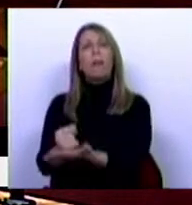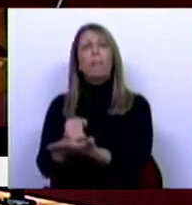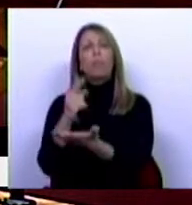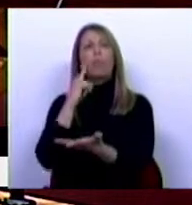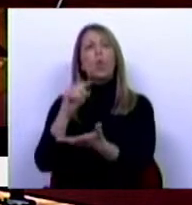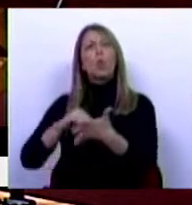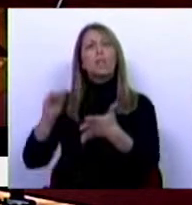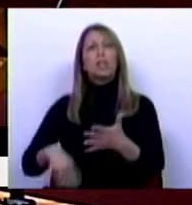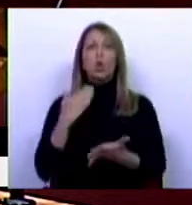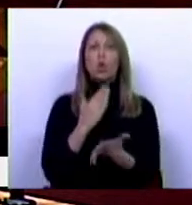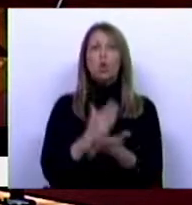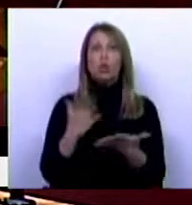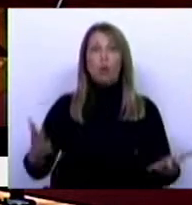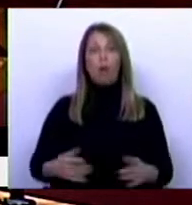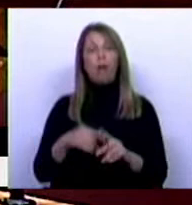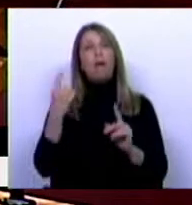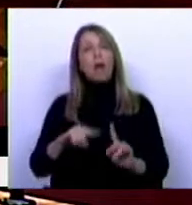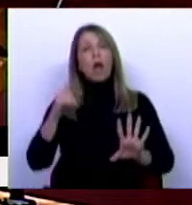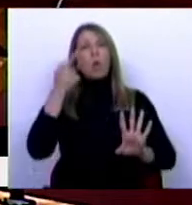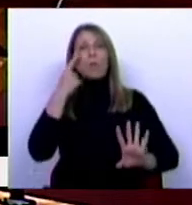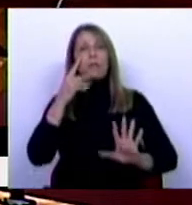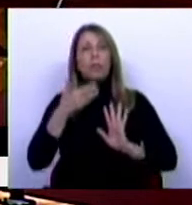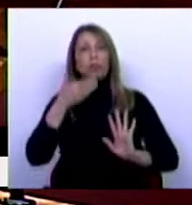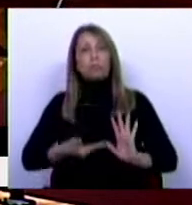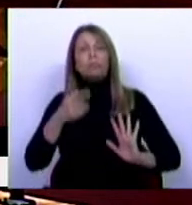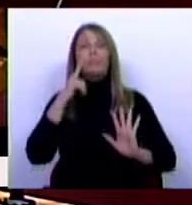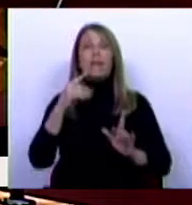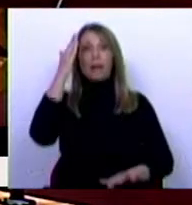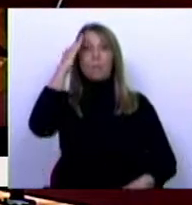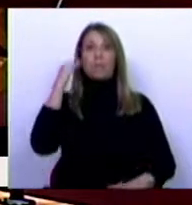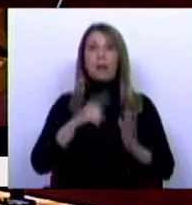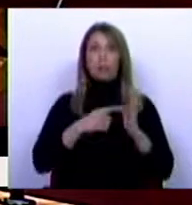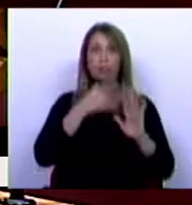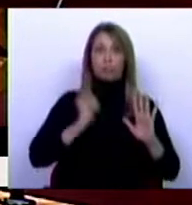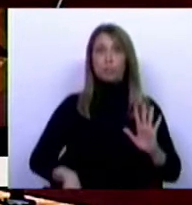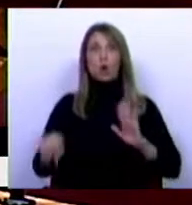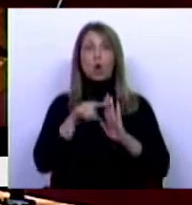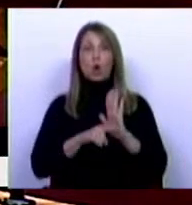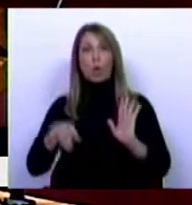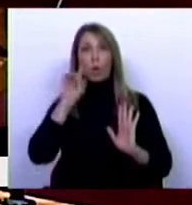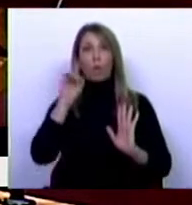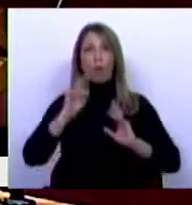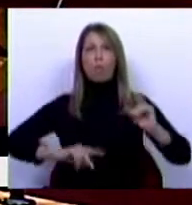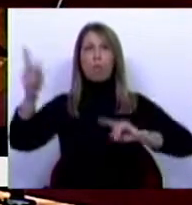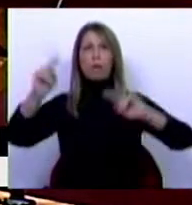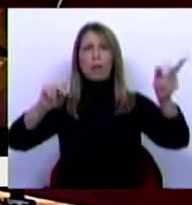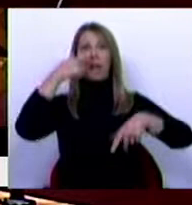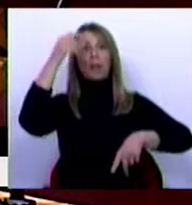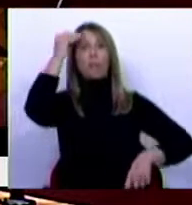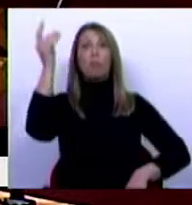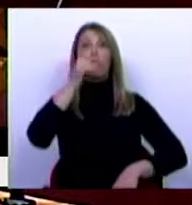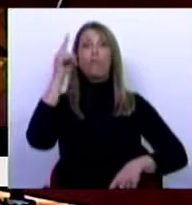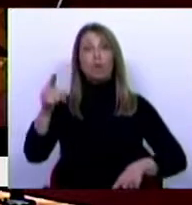A extinção da prova de avaliação de conhecimentos e capacidades. A revogação das normas sobre a requalificação e mobilidade do pessoal docente